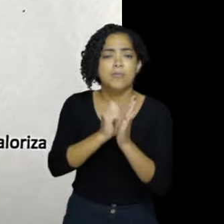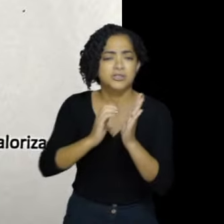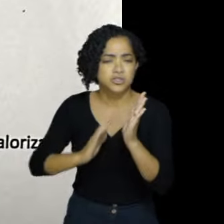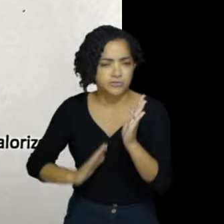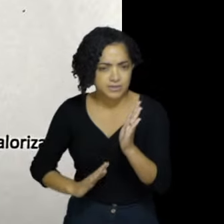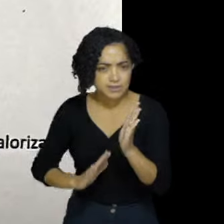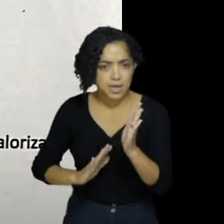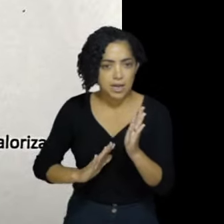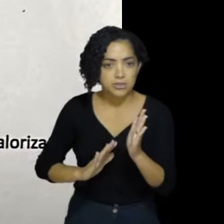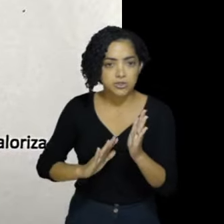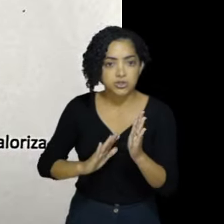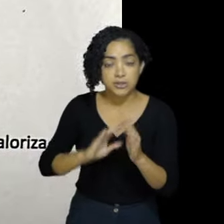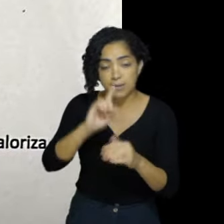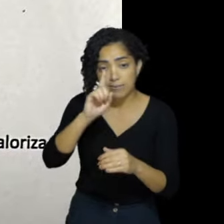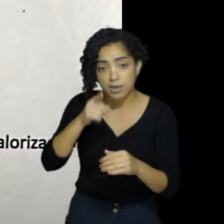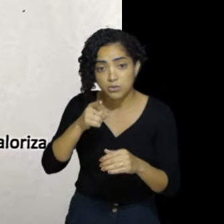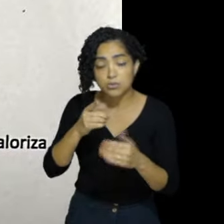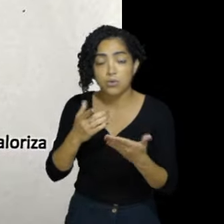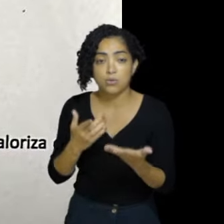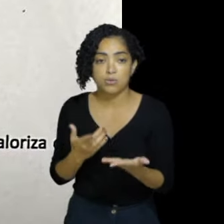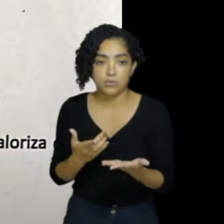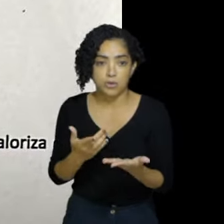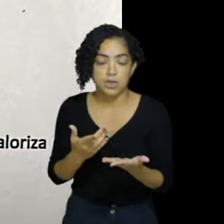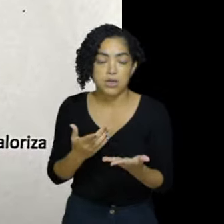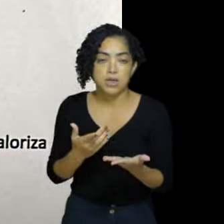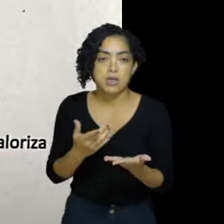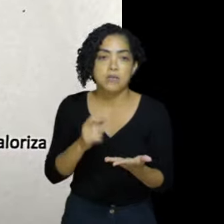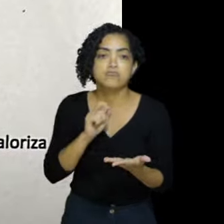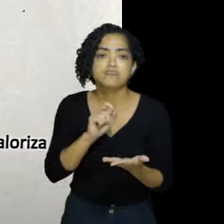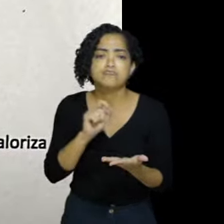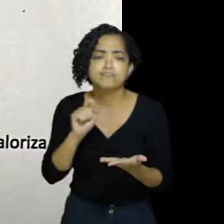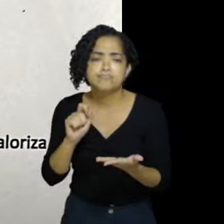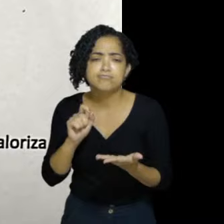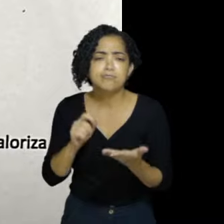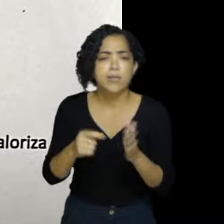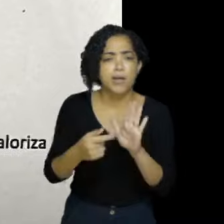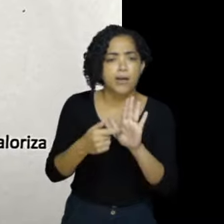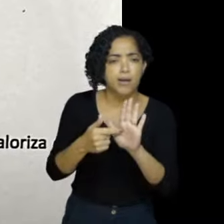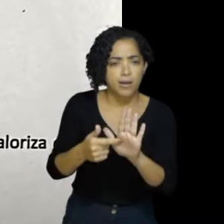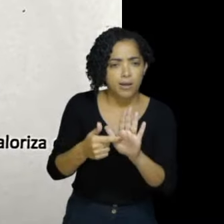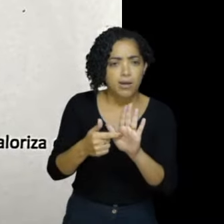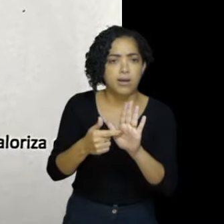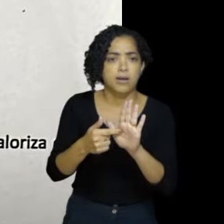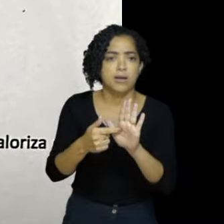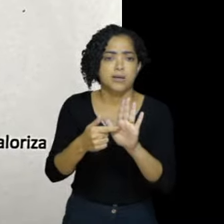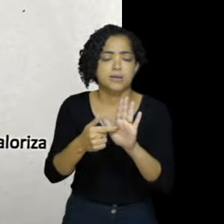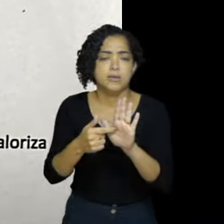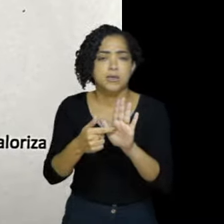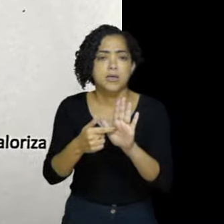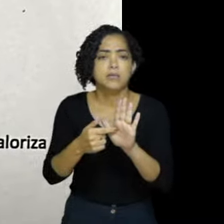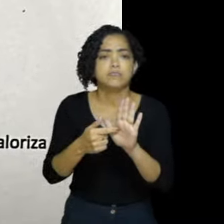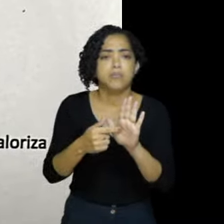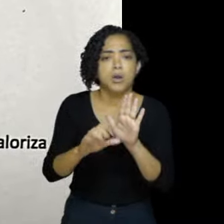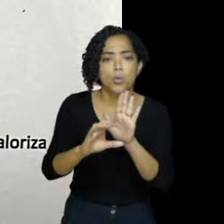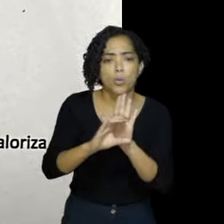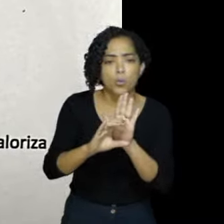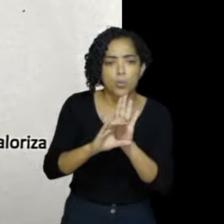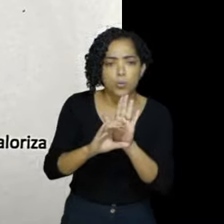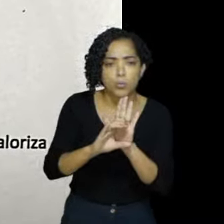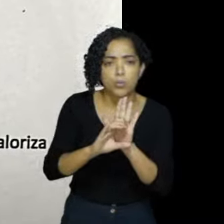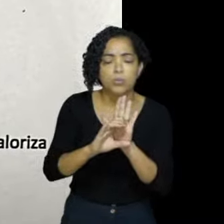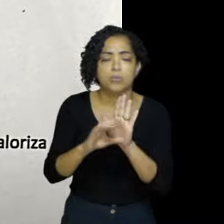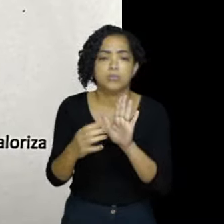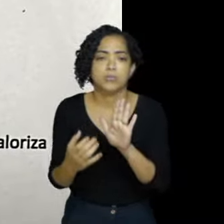e, claro, que ela quis dar uma cara de legalidade ao trabalho dela. Então, ela colocou ali, componente curricular,